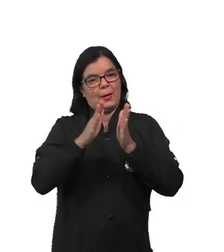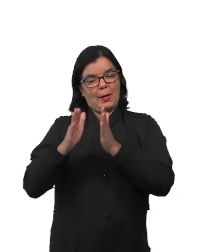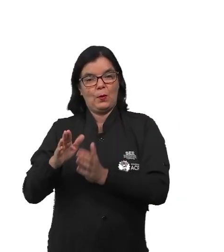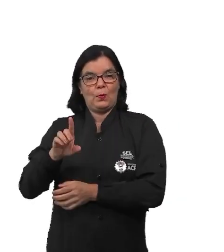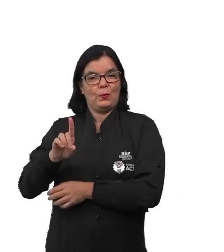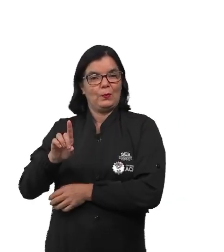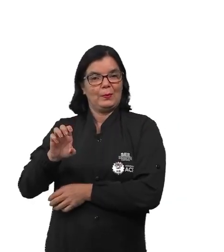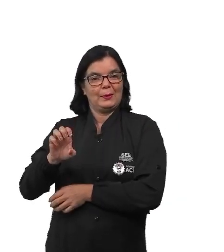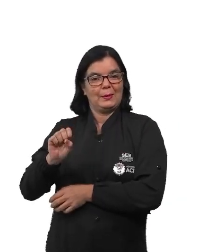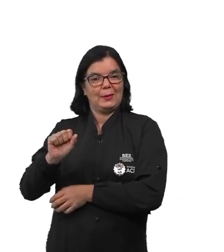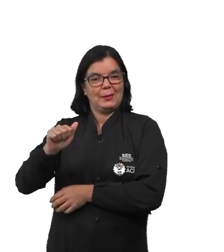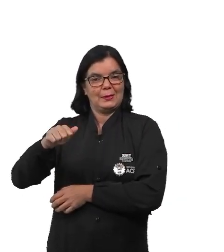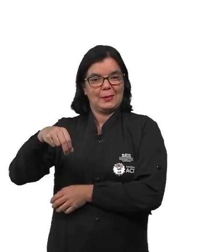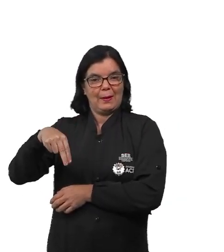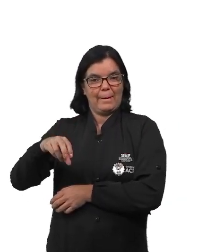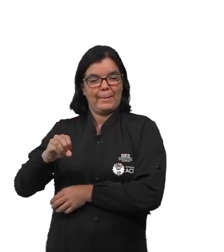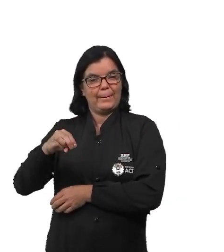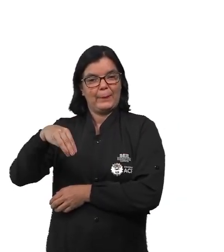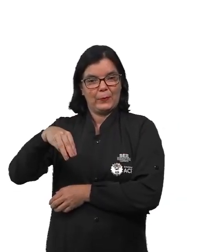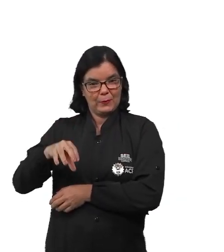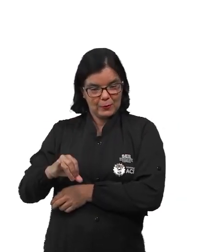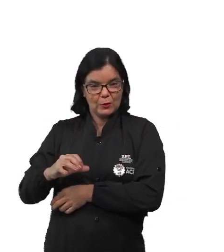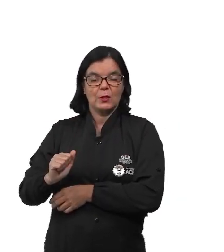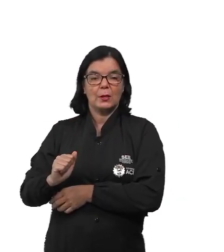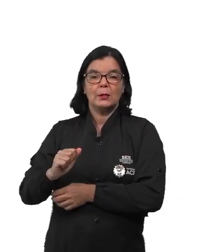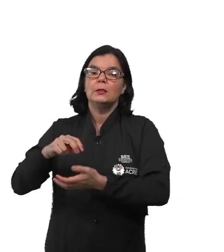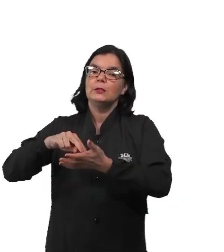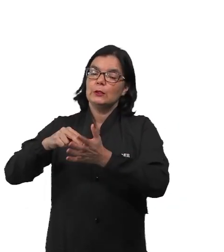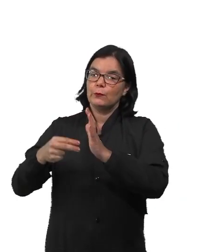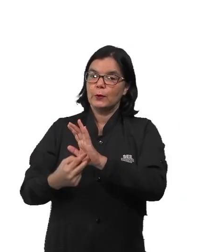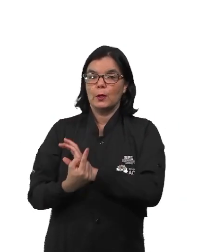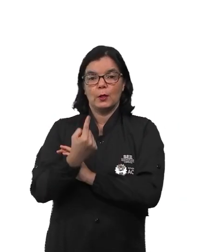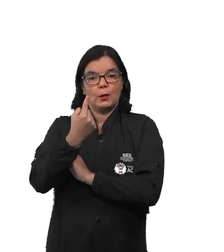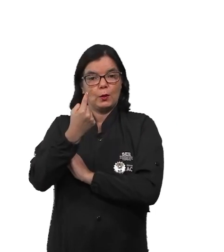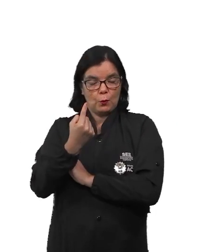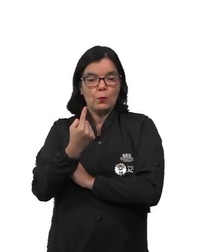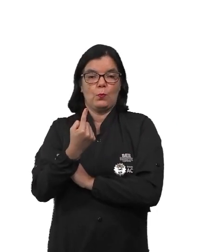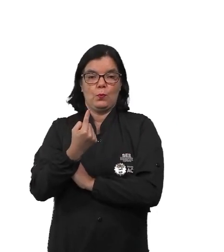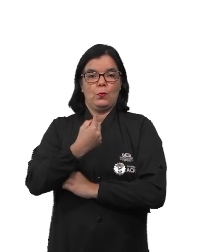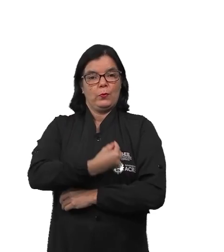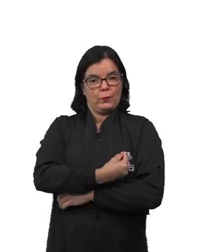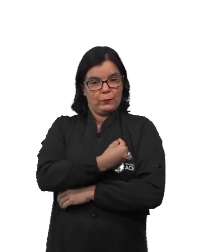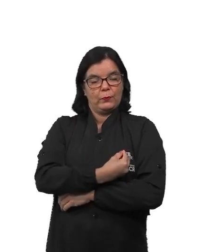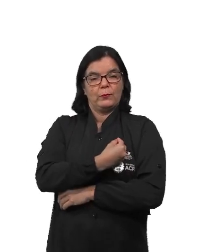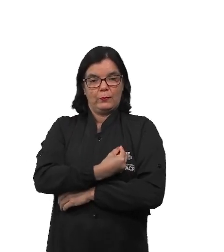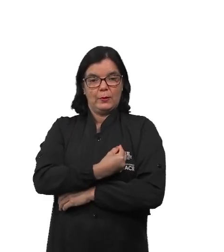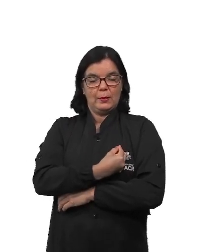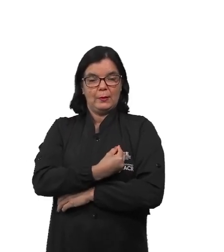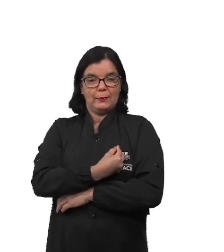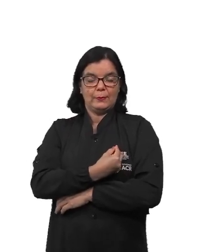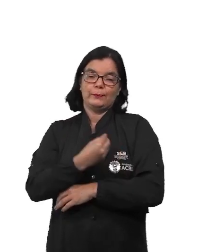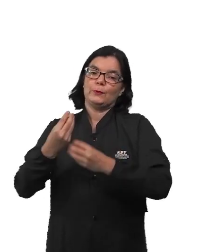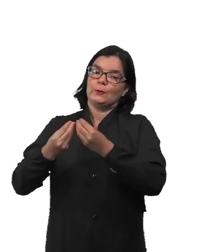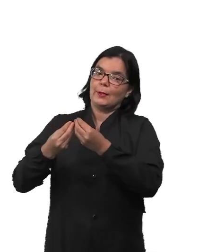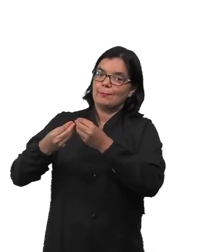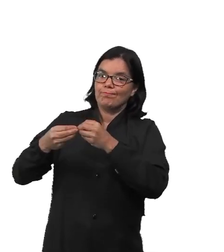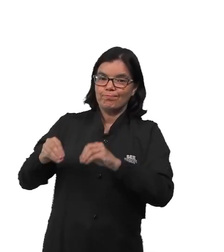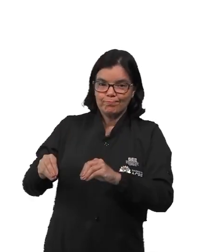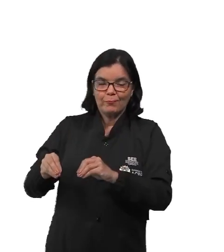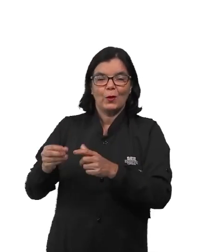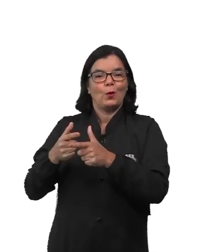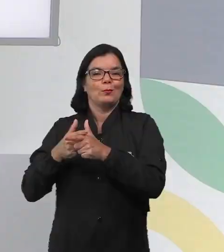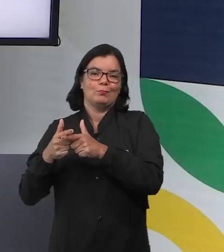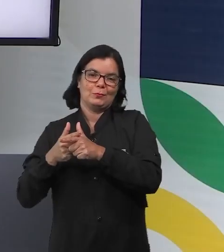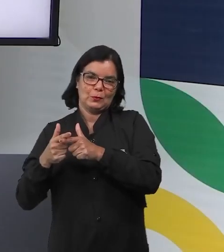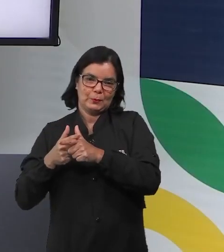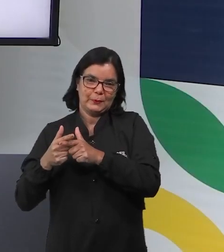desarmônica, também encontradas nos dois tipos de relações, elas são negativas, que quer dizer que pelo menos um dos organismos